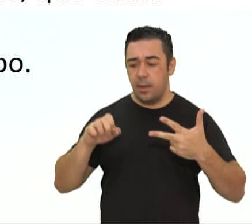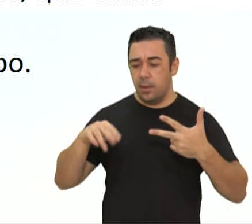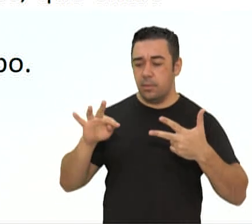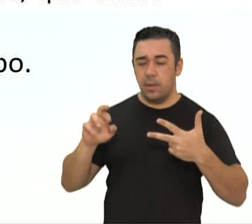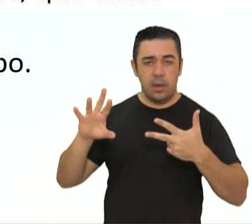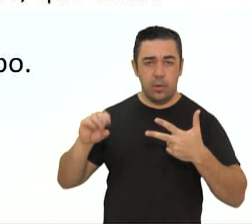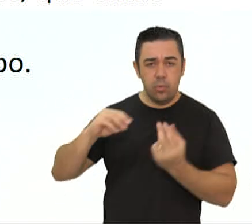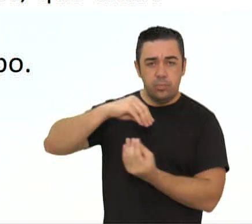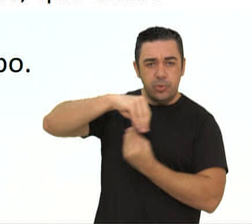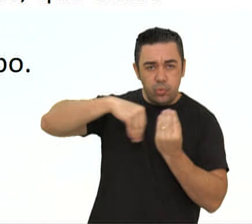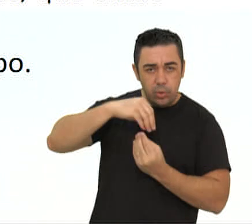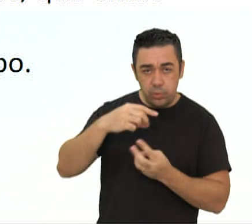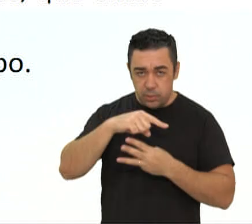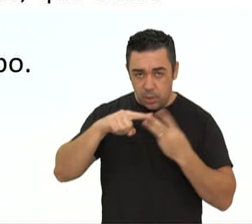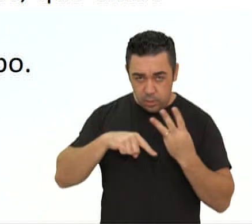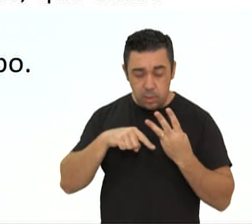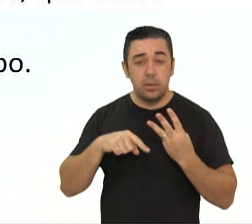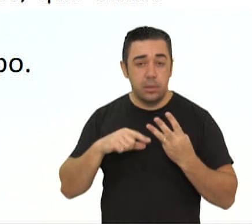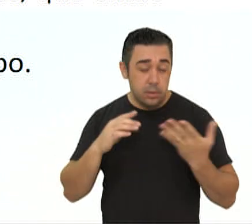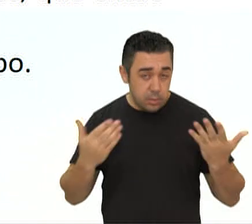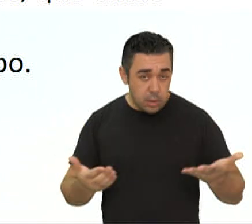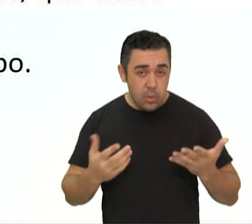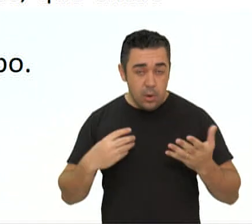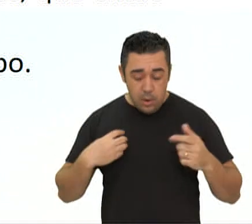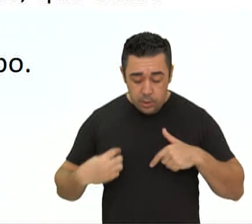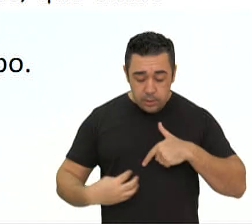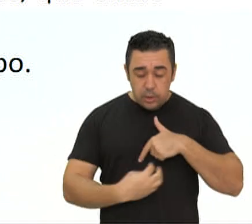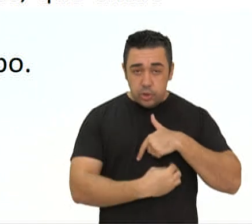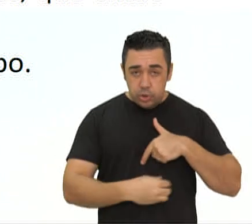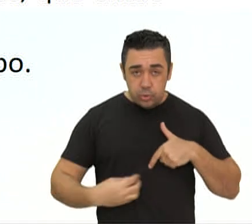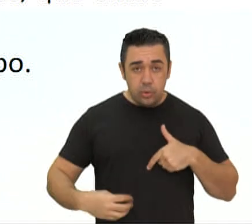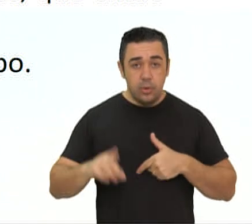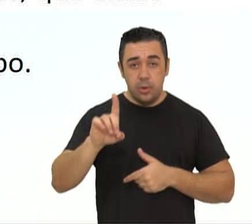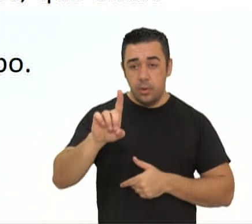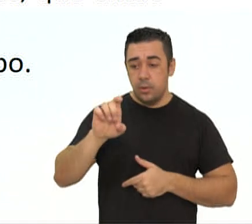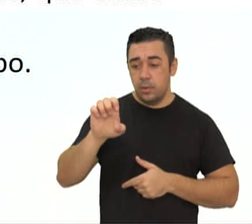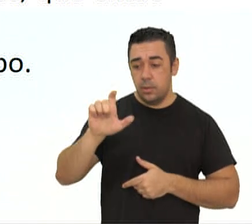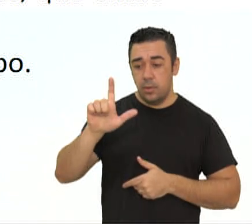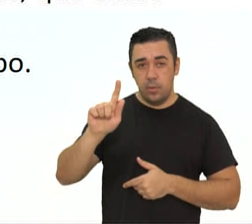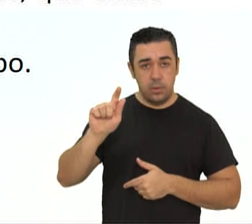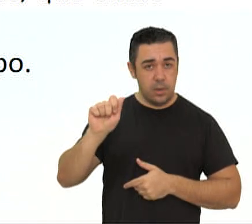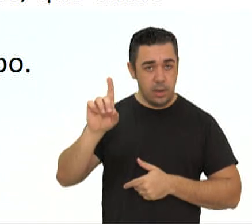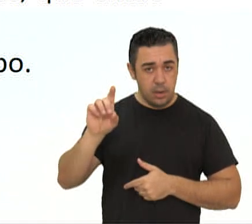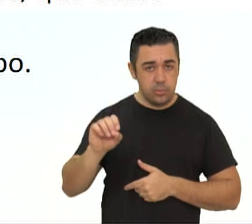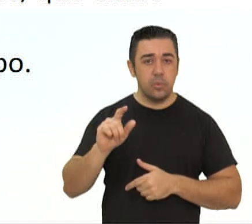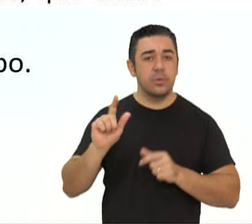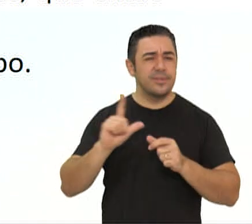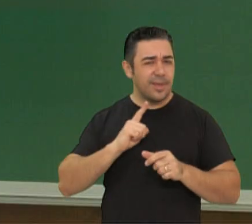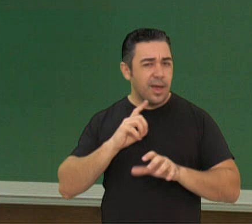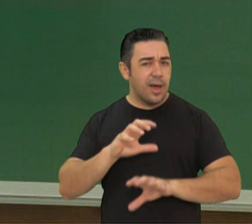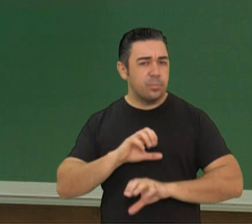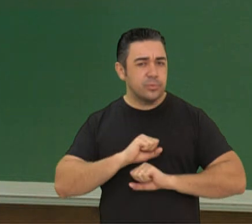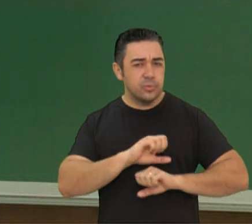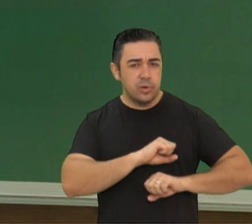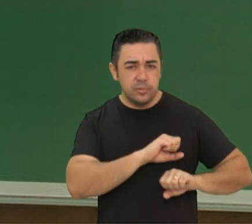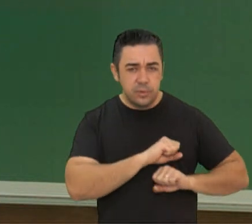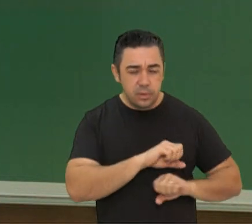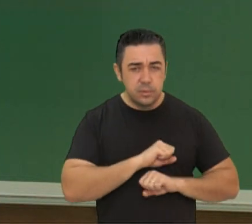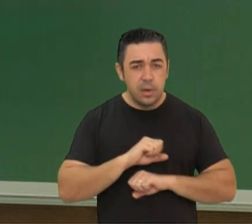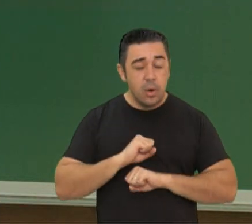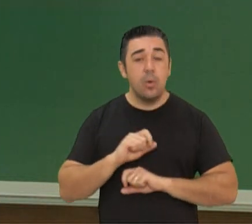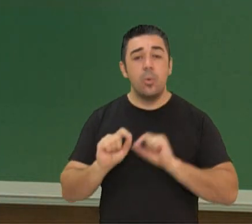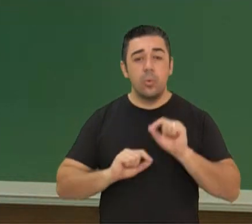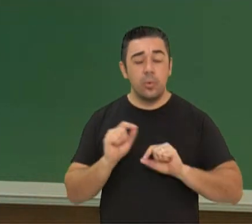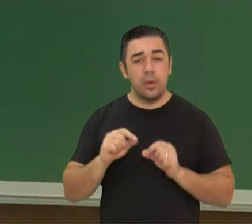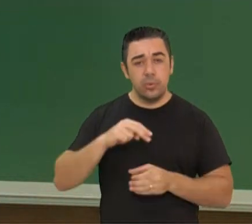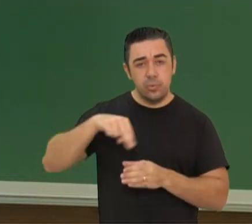suco pancreático. E aí, lembrando então que no intestino delgado acontece a absorção de nutrientes, né? Que depois